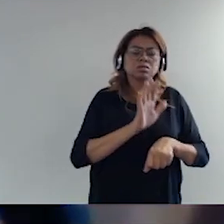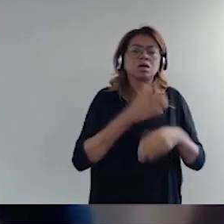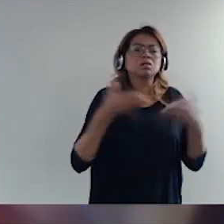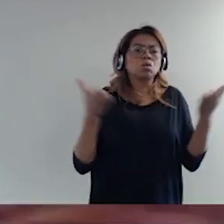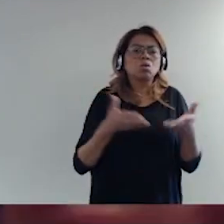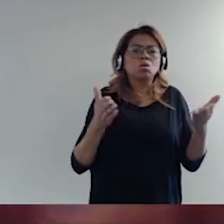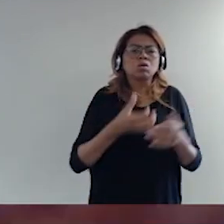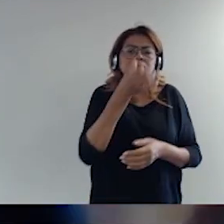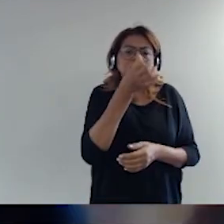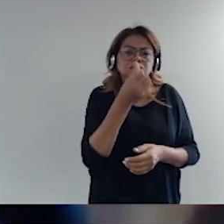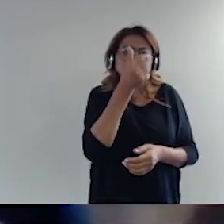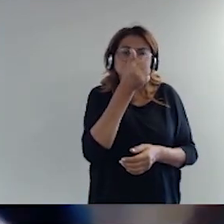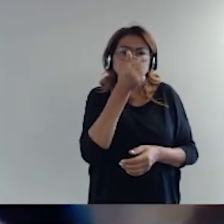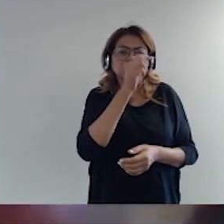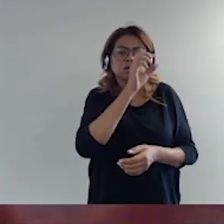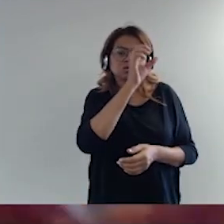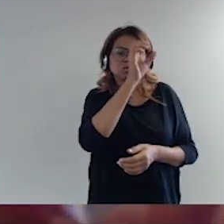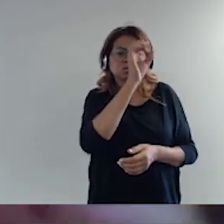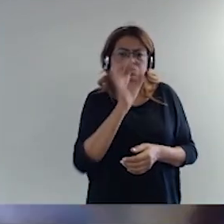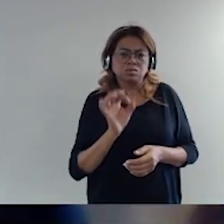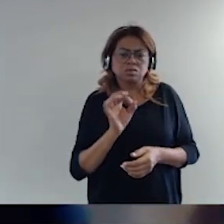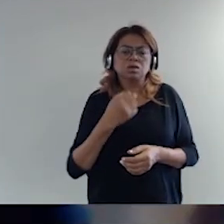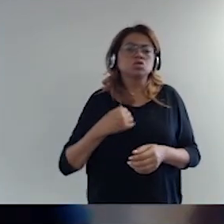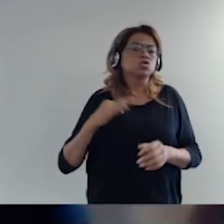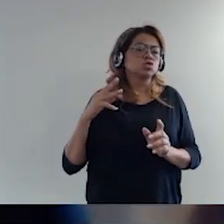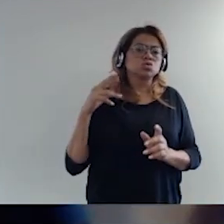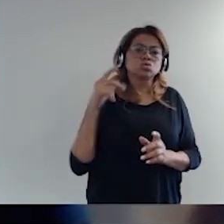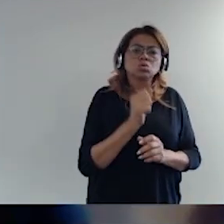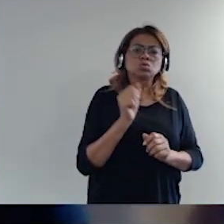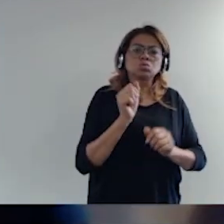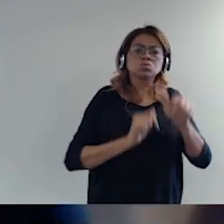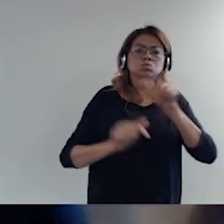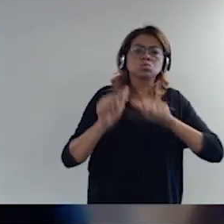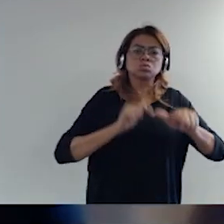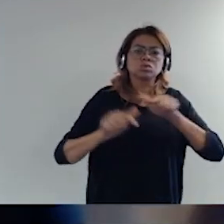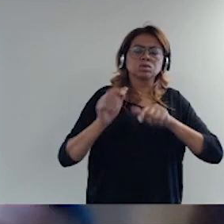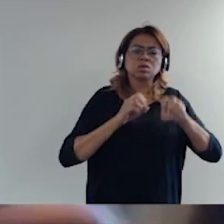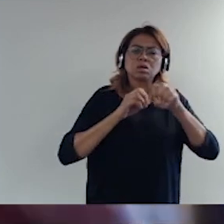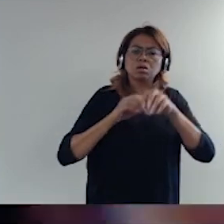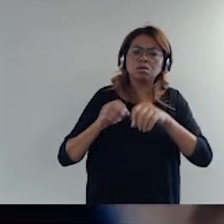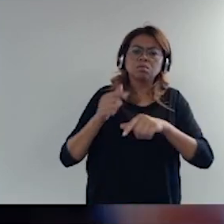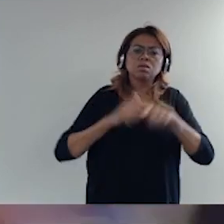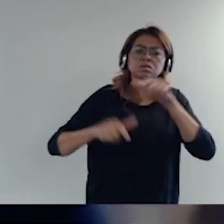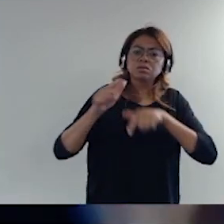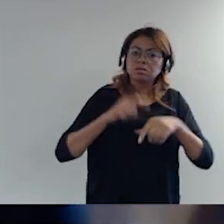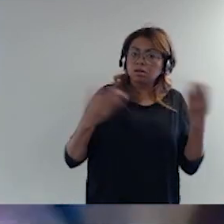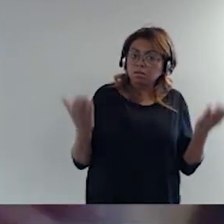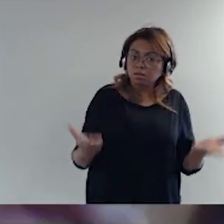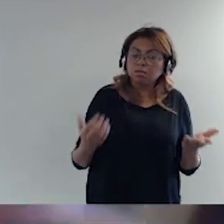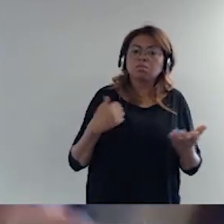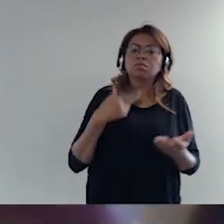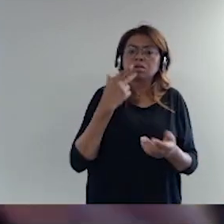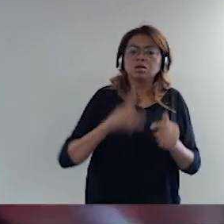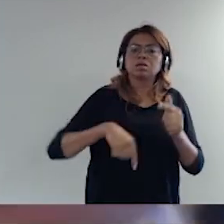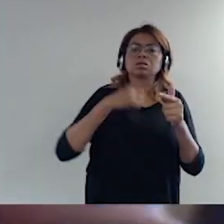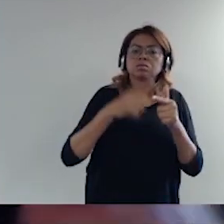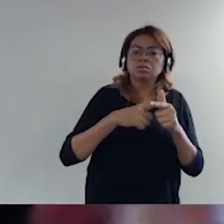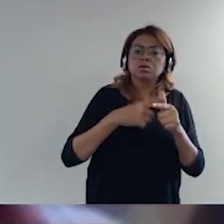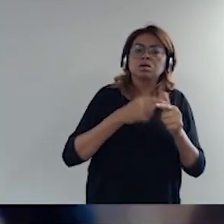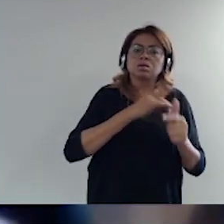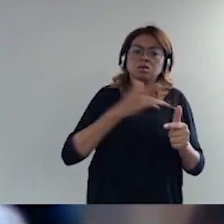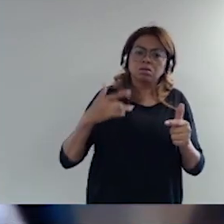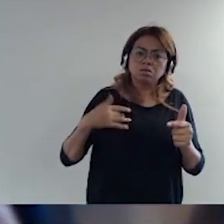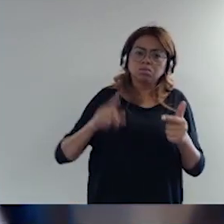hoje 67% de todos os serviços, né, que são dos cidadãos, né, saúde,